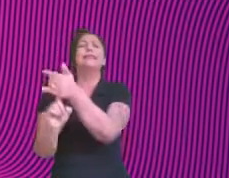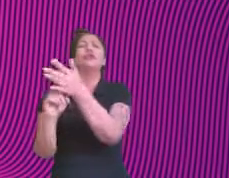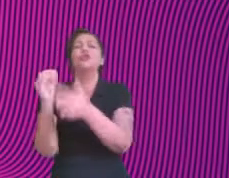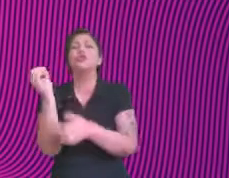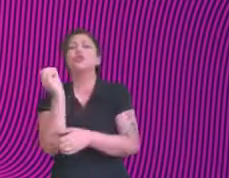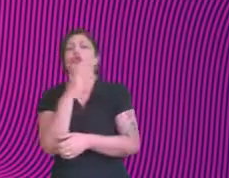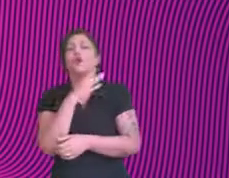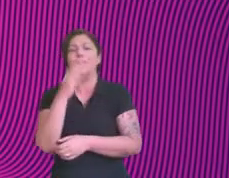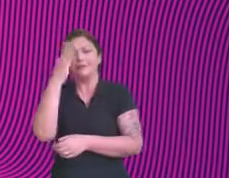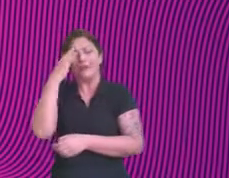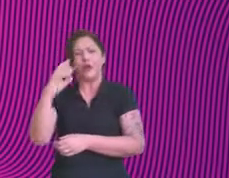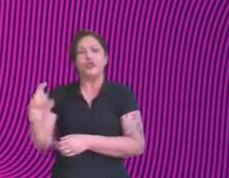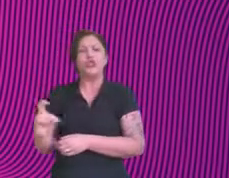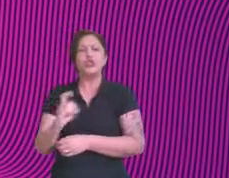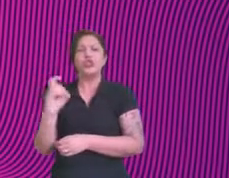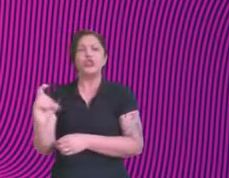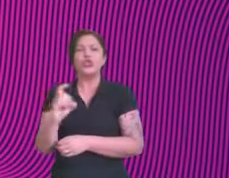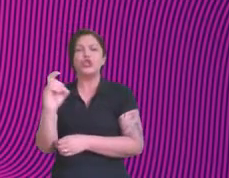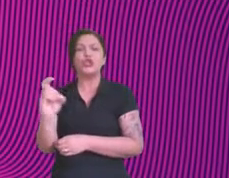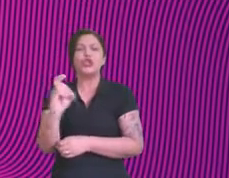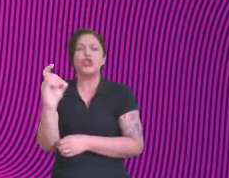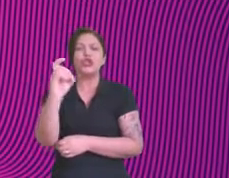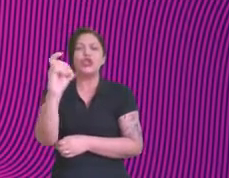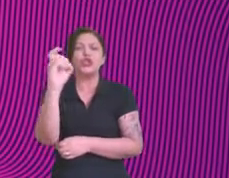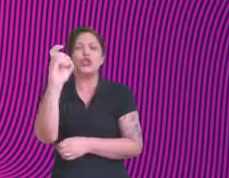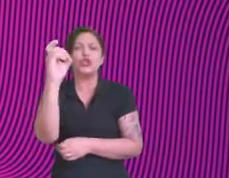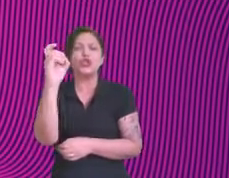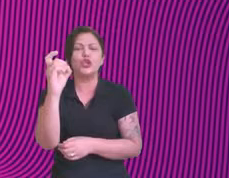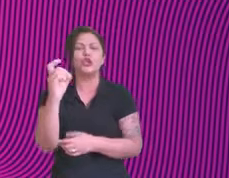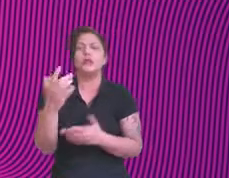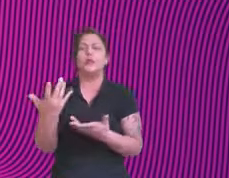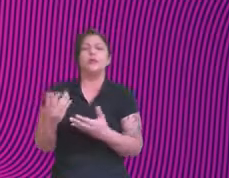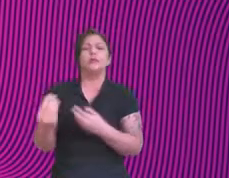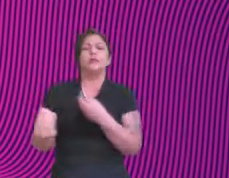spray, poderia melhorar a concentração aí dentro do